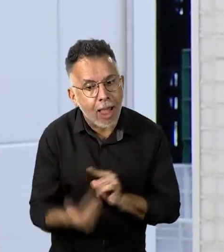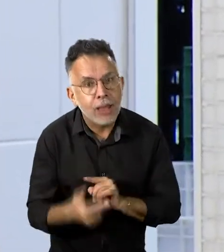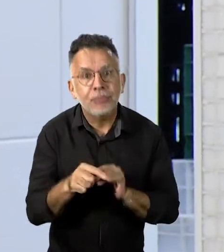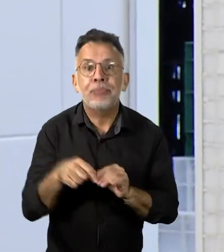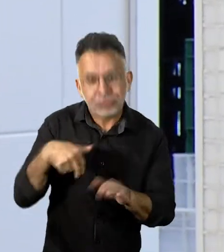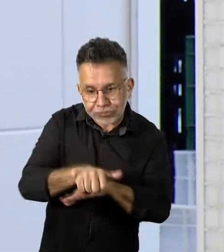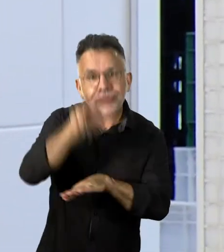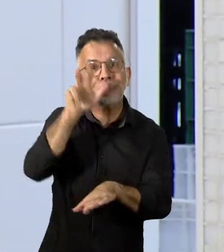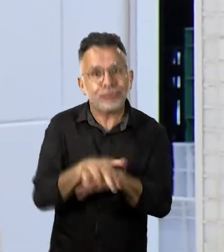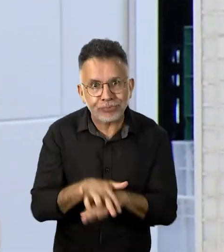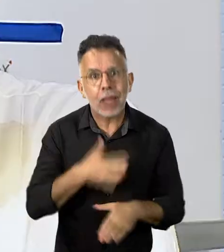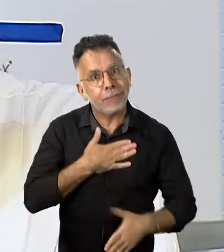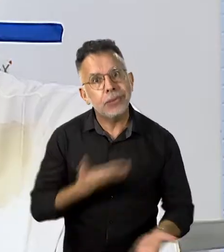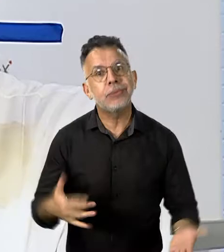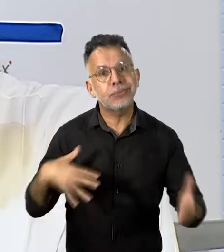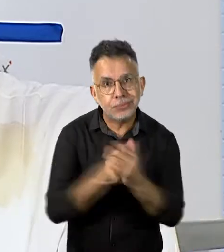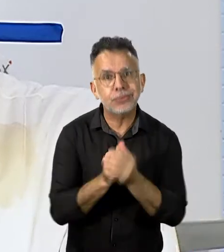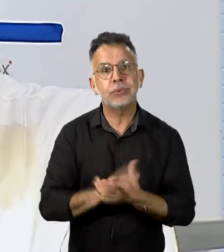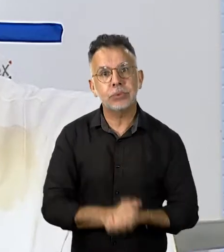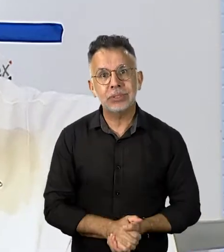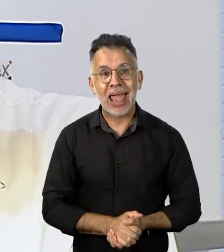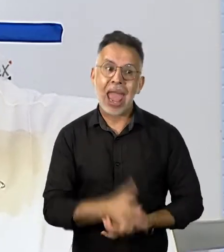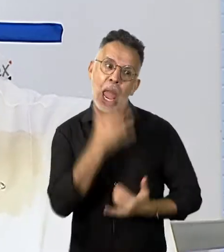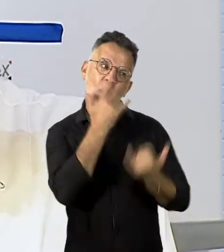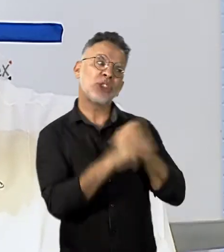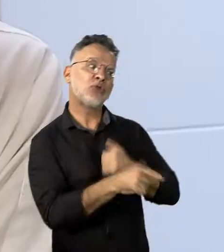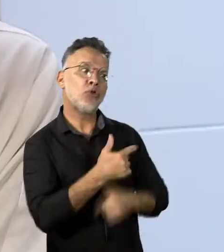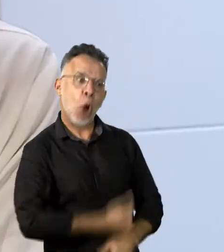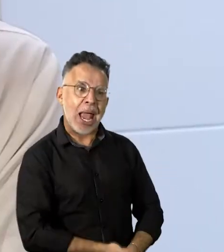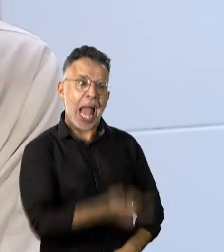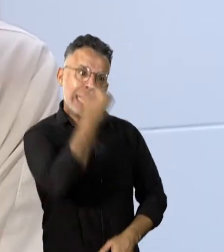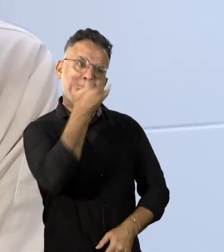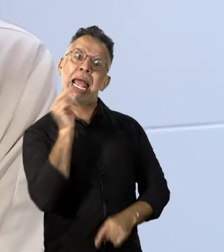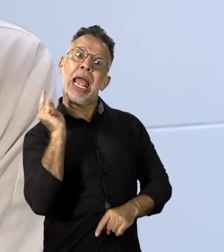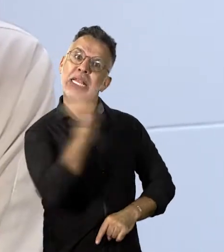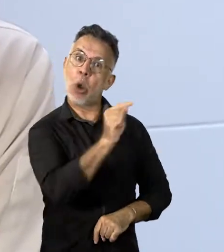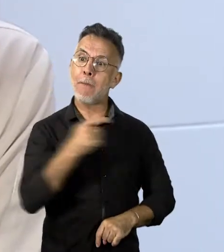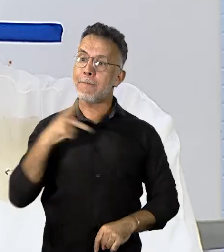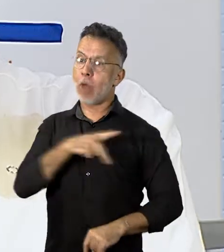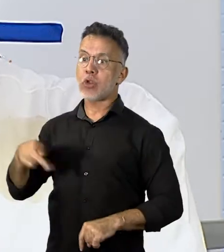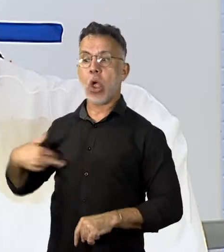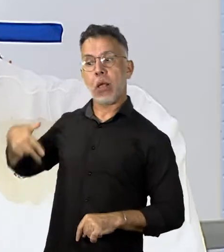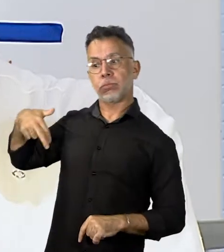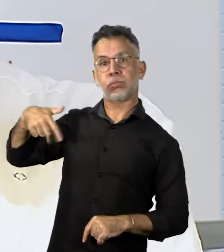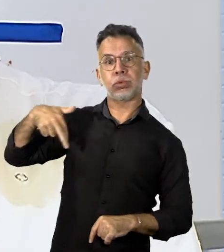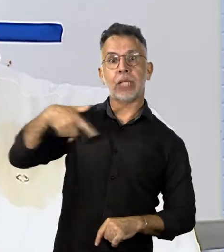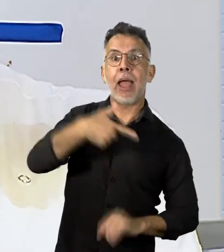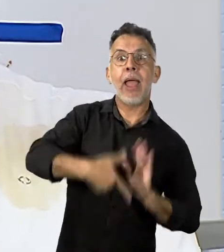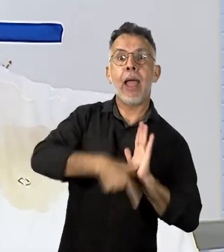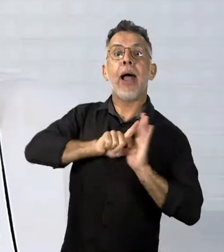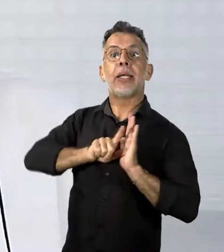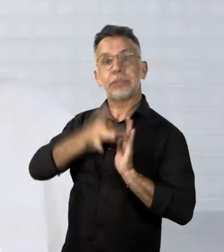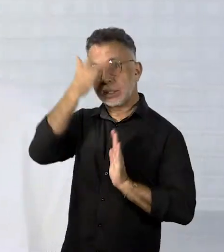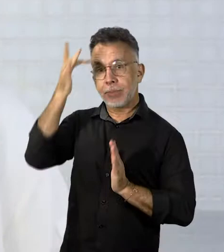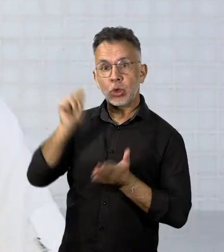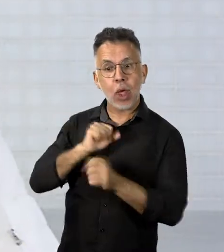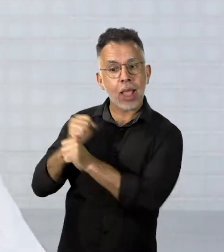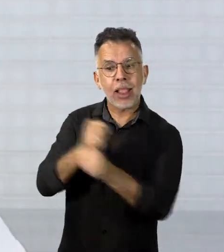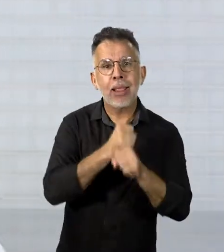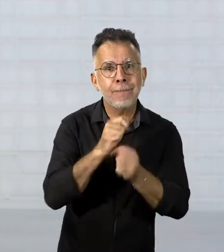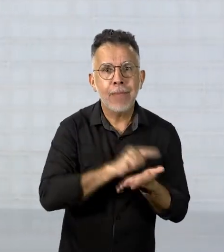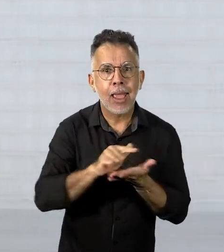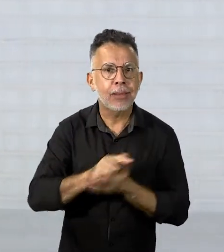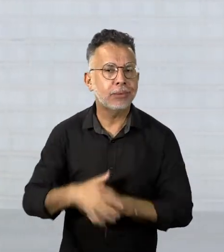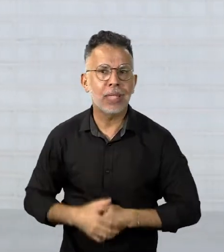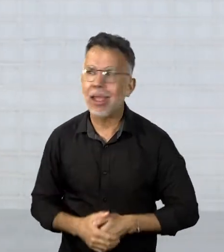foi capaz de gerar meu acidente, né, Diego? Eu acho que foi azar que o professor passava aqui antes do pessoal da limpeza passar.